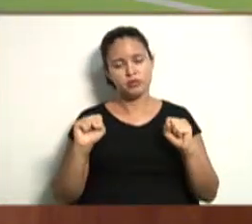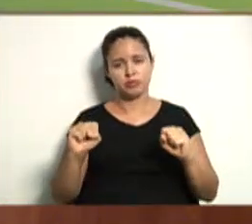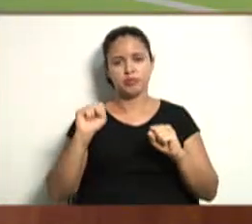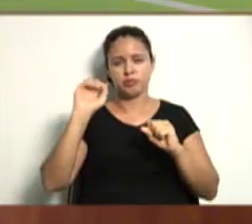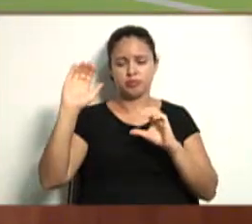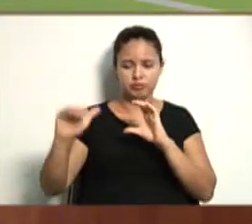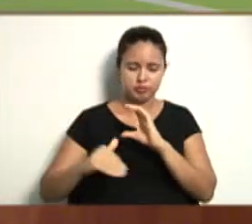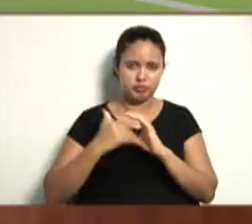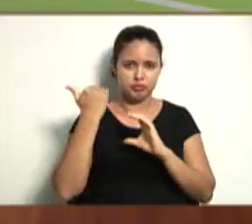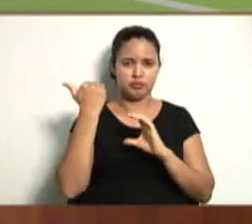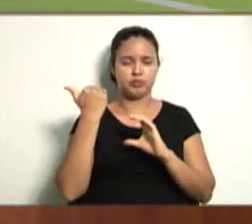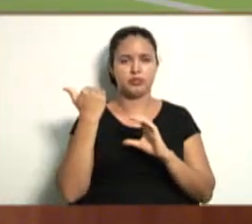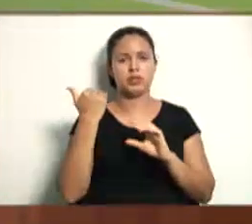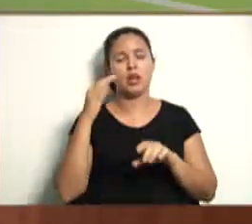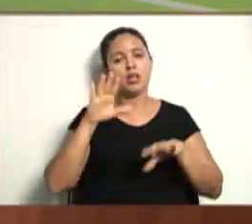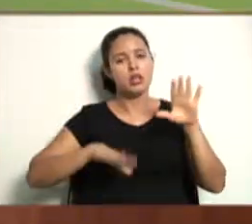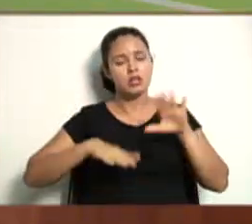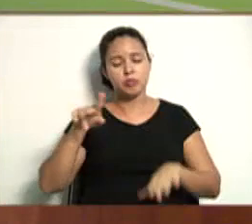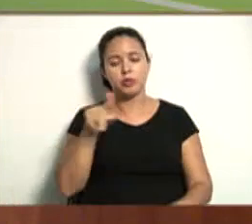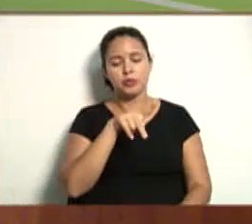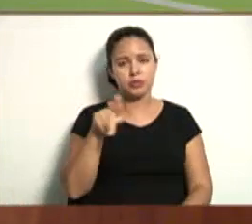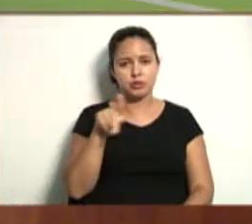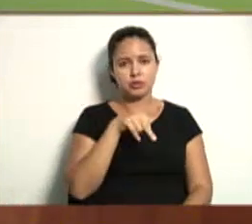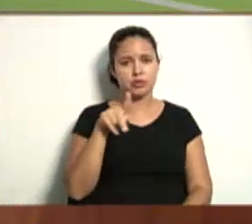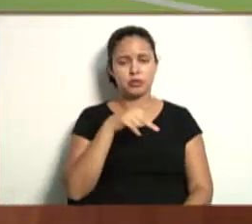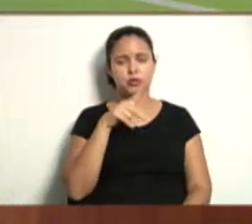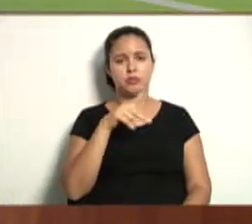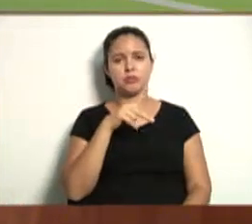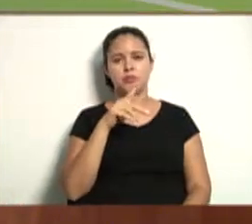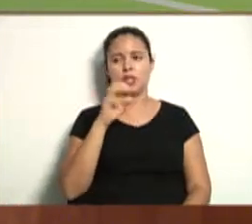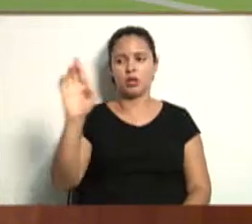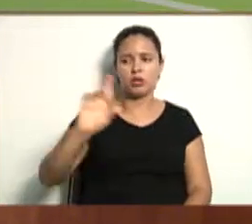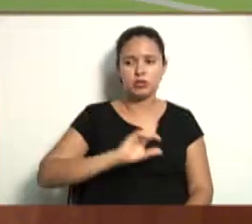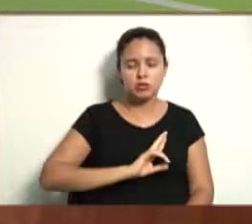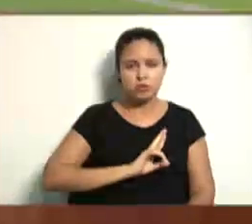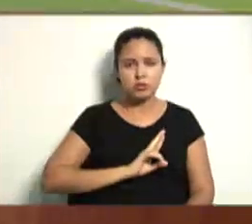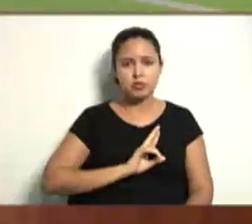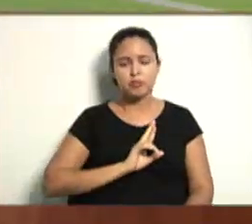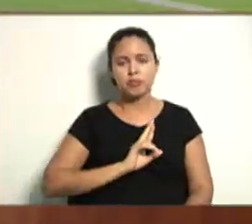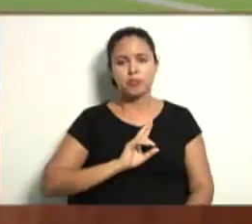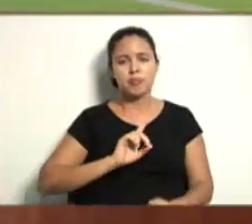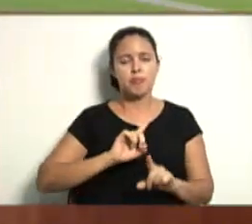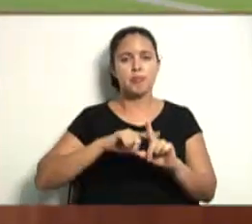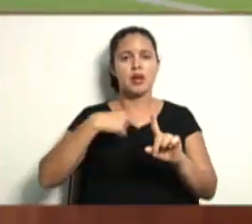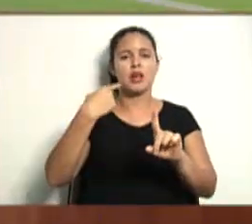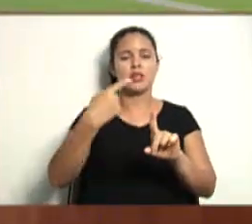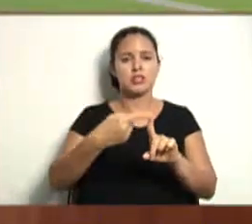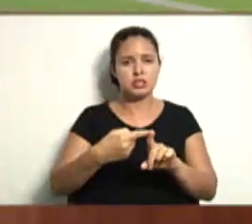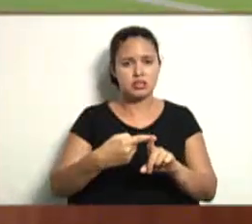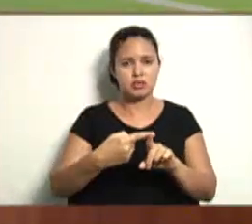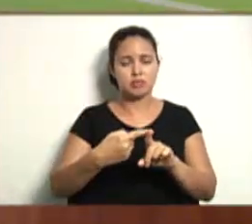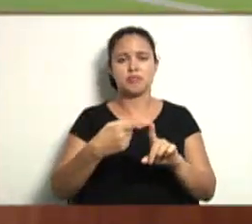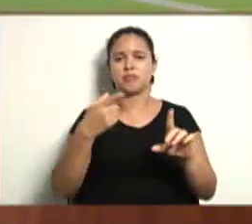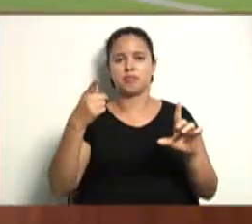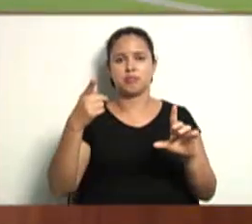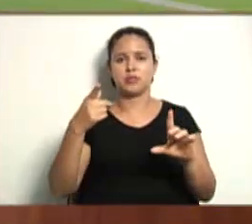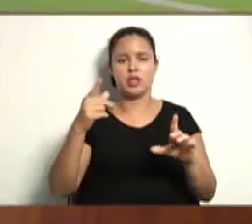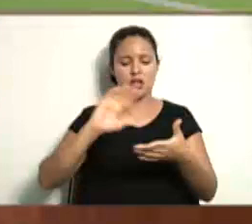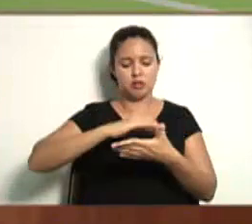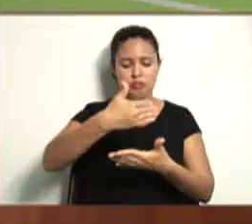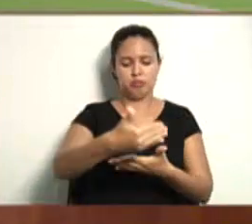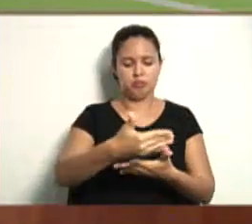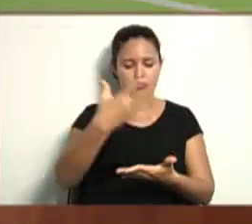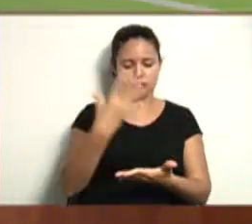que você deu aí para o seu professor, ele deve ter postado e colocado, mas deve ter ido para o céu e ficado para o céu, que ainda não desceu aqui no nosso